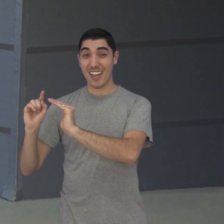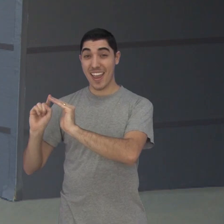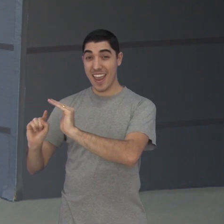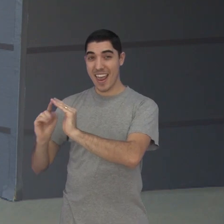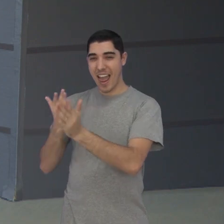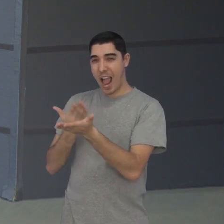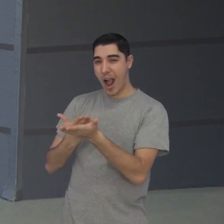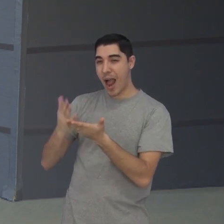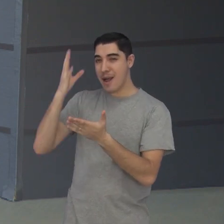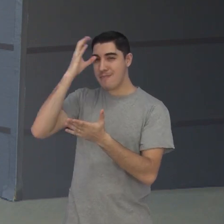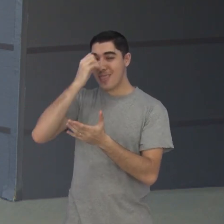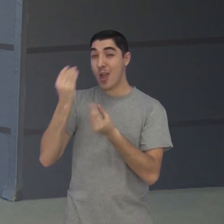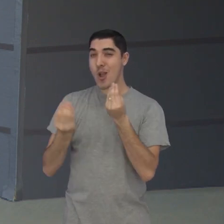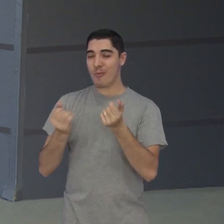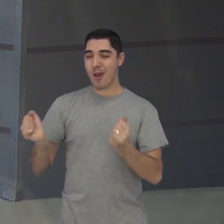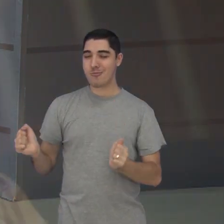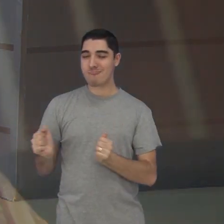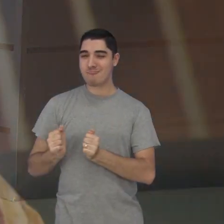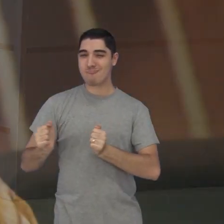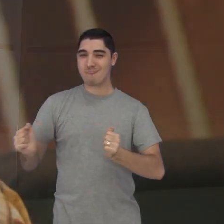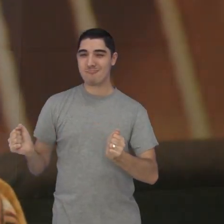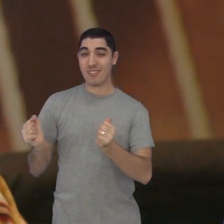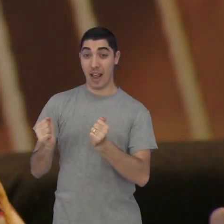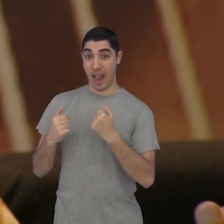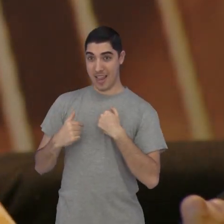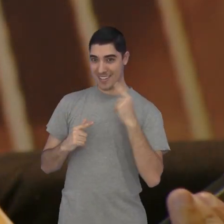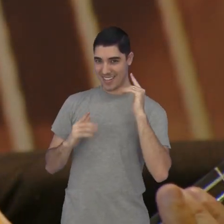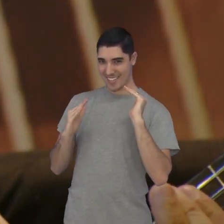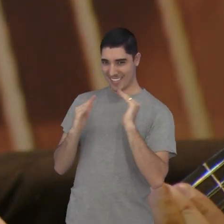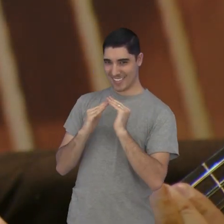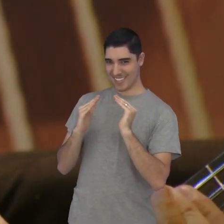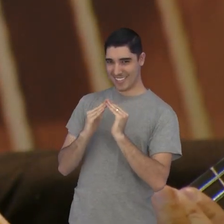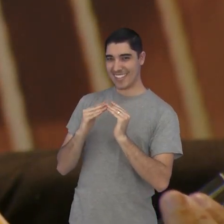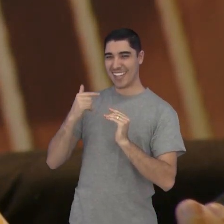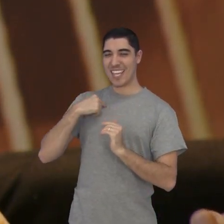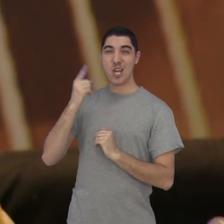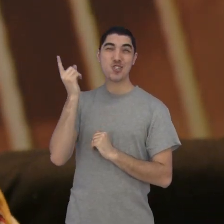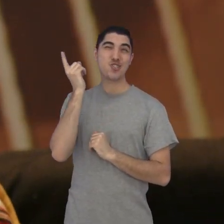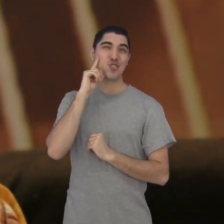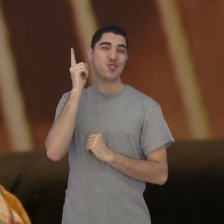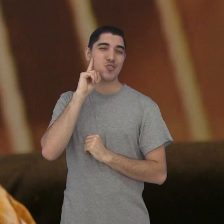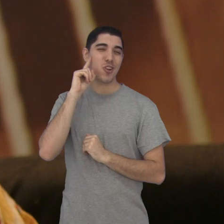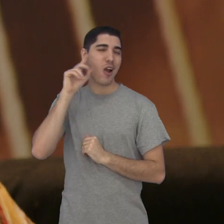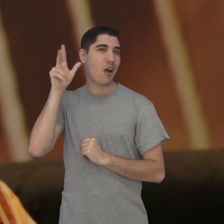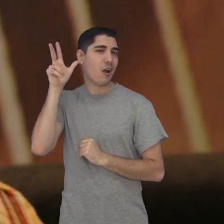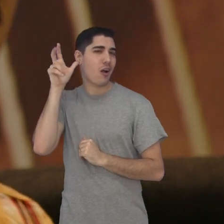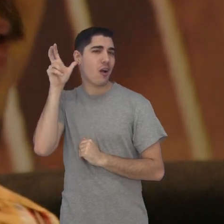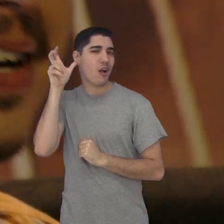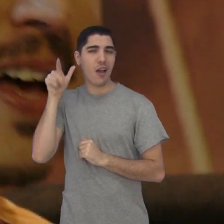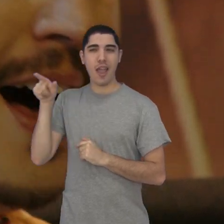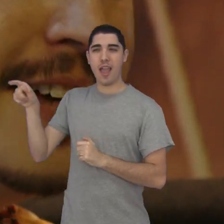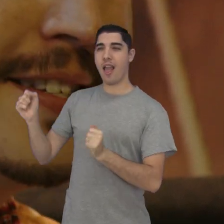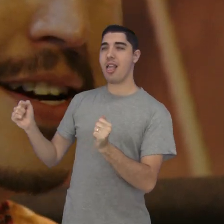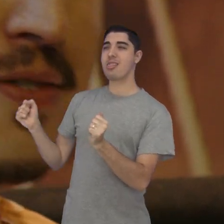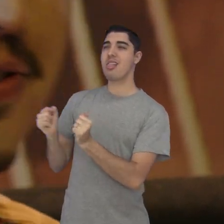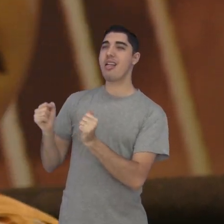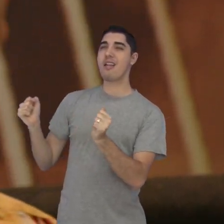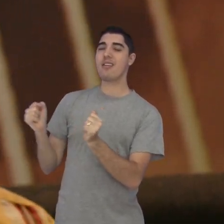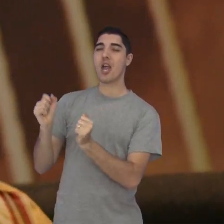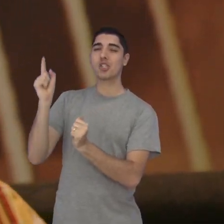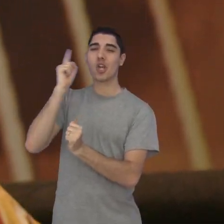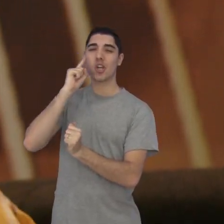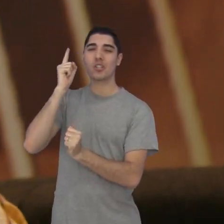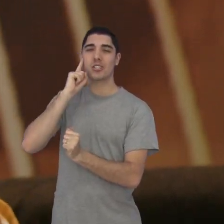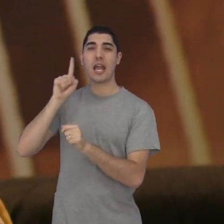tá aprendendo a tocar uma sanfona. Por isso lá em casa eu escuto todo dia a sanfona